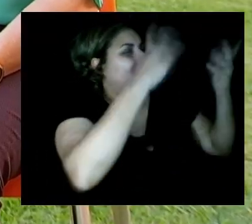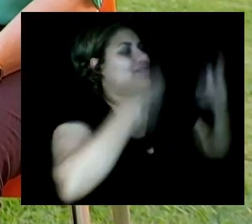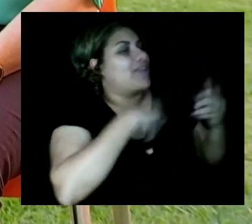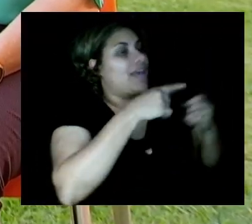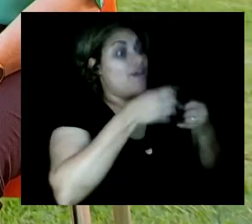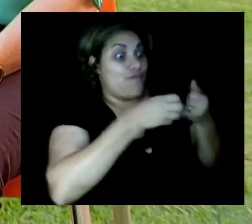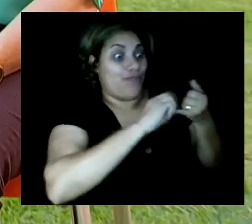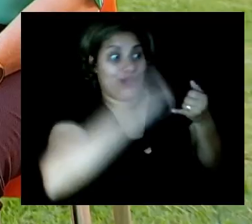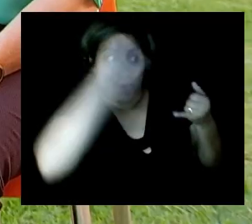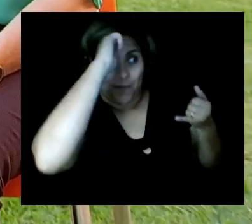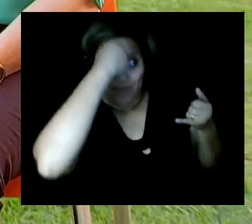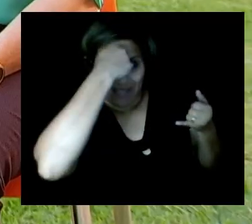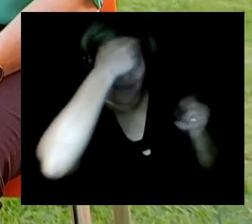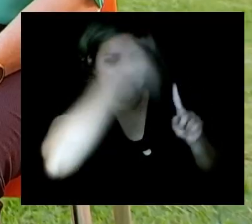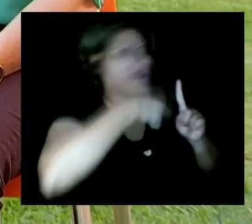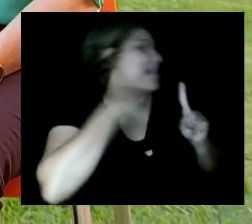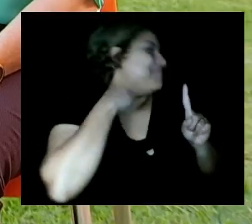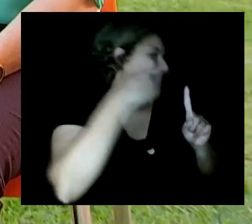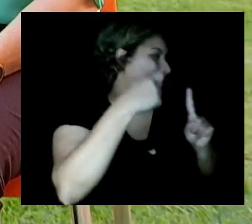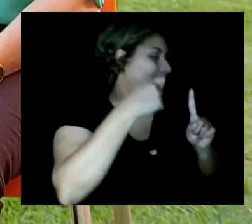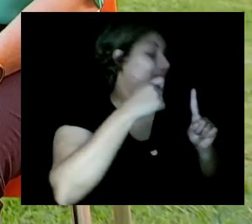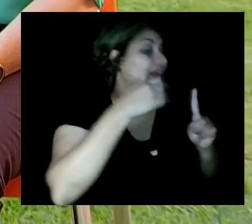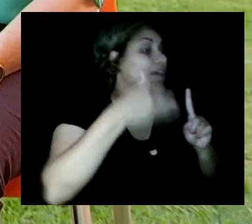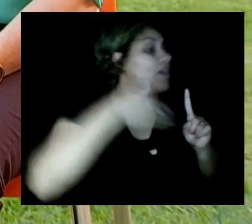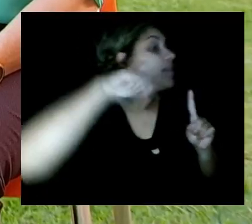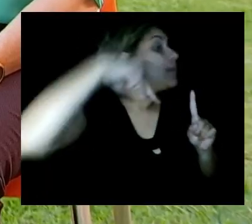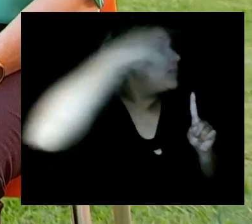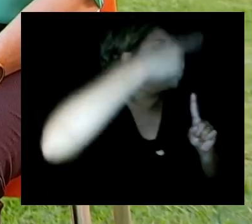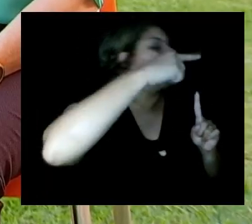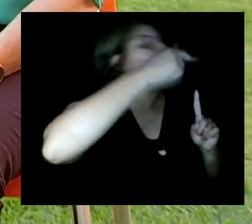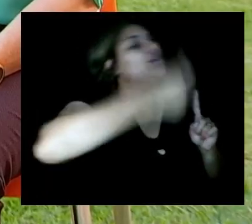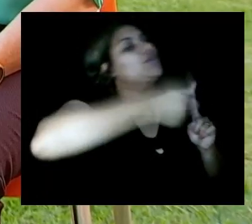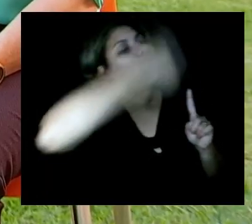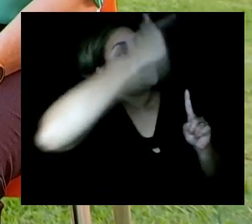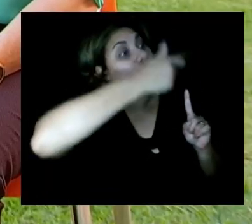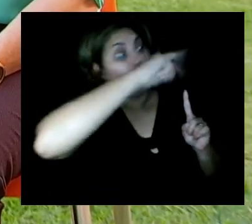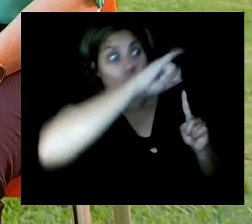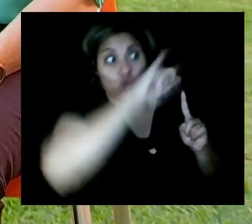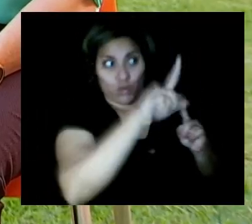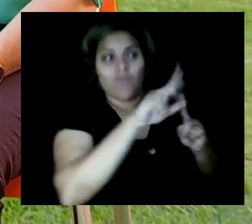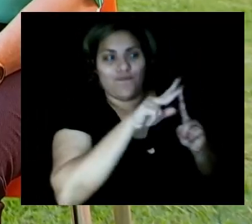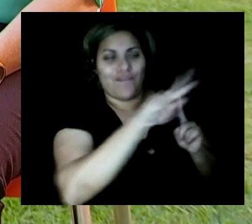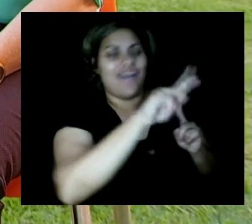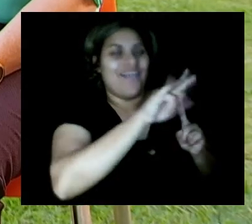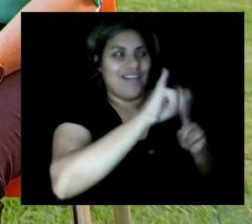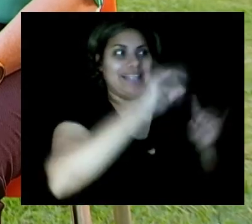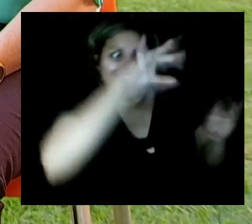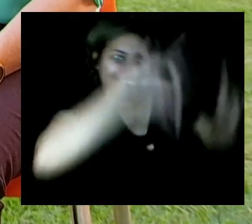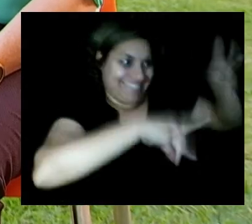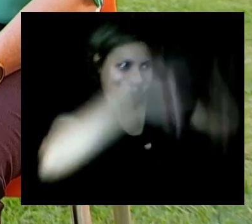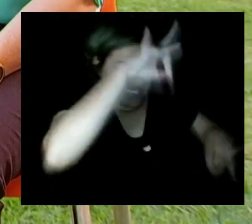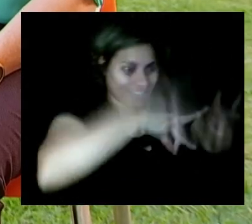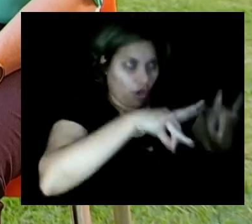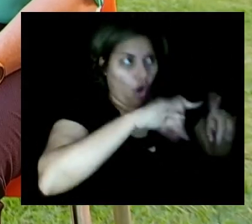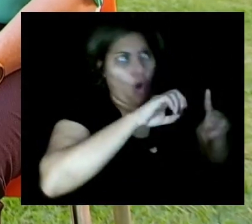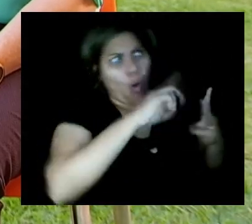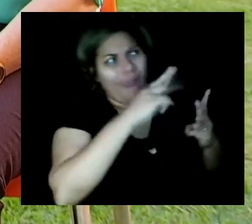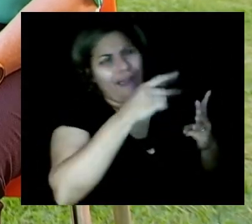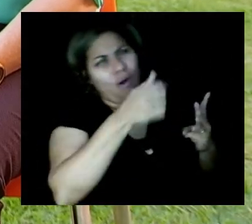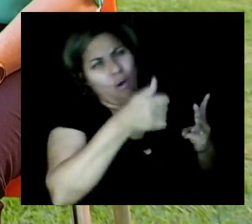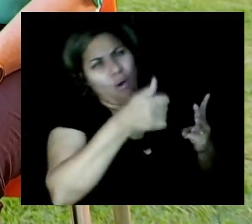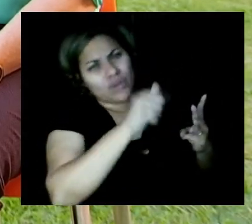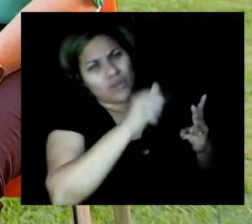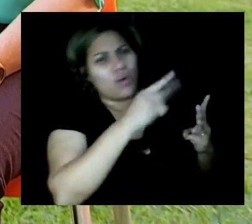dia 12 de julho nós vamos ter a festa julina, e dia, acho que não sei se é 11 ou 13 de outubro, que deu um